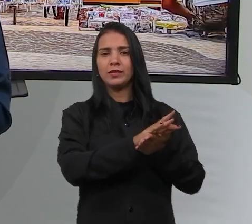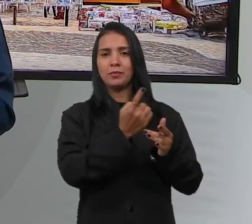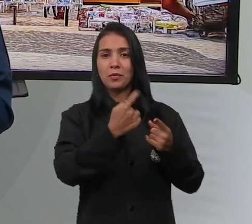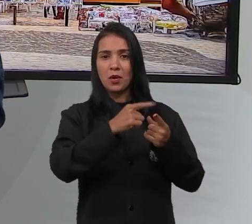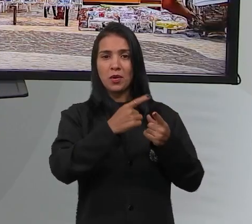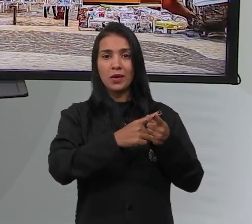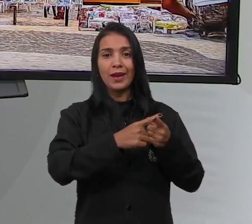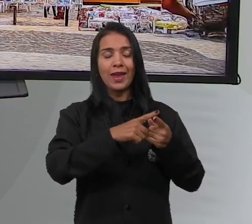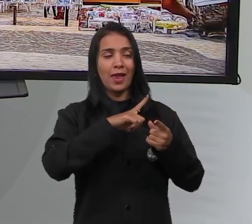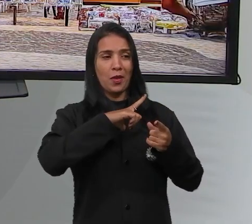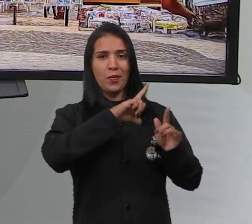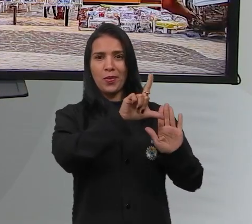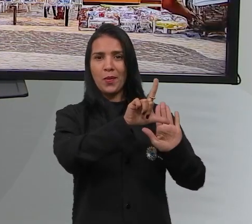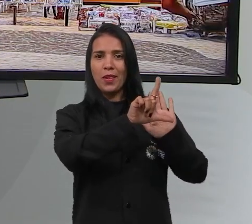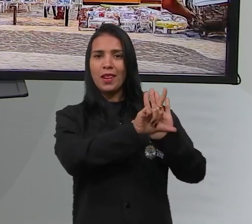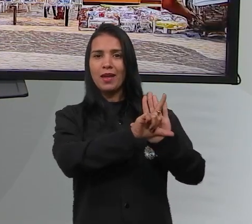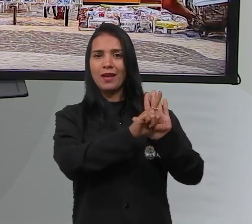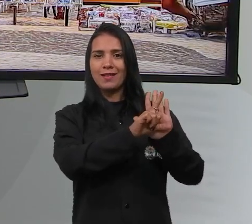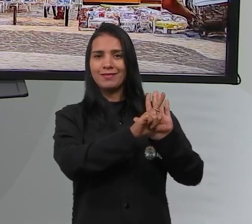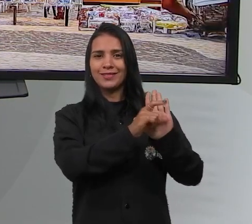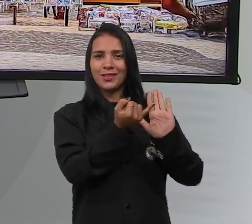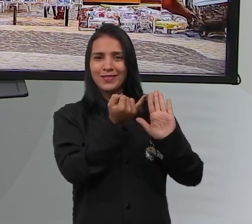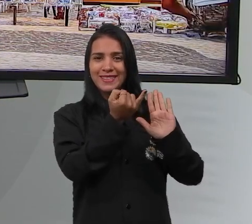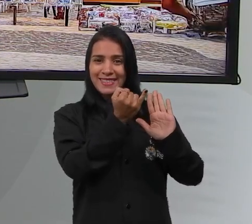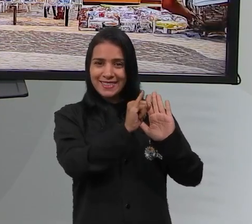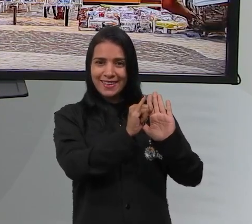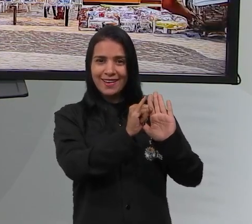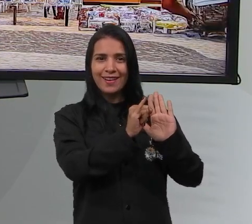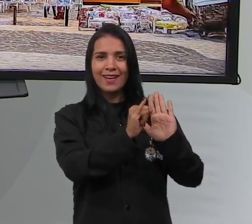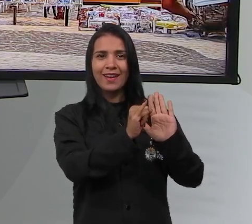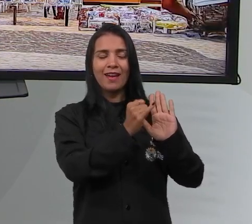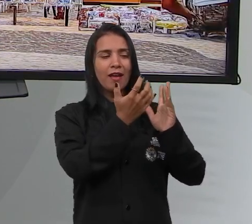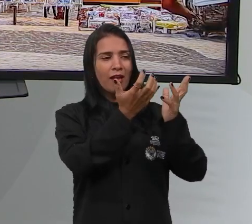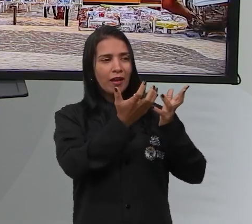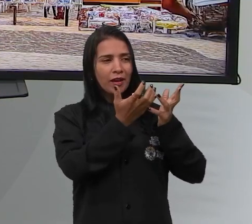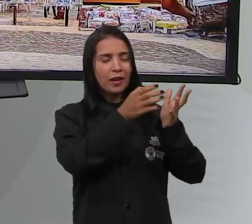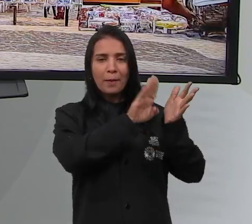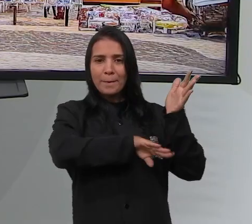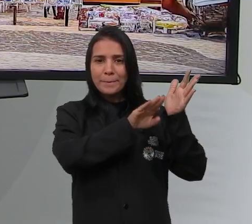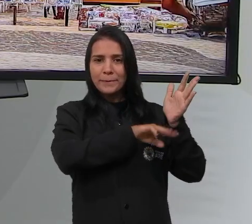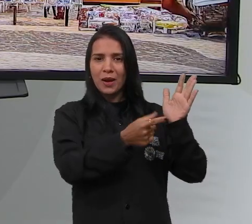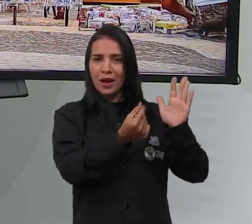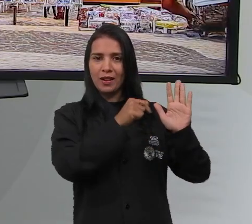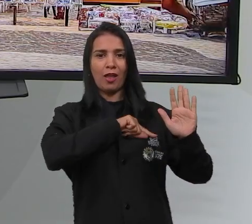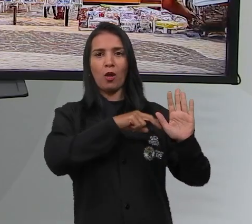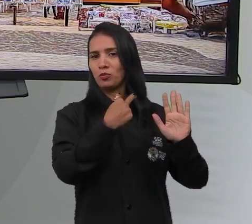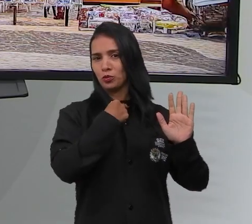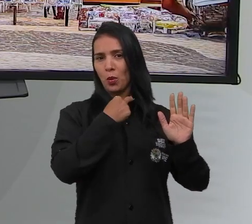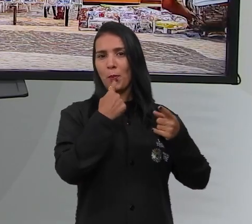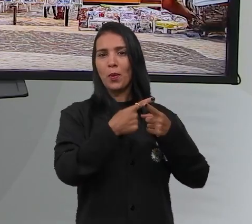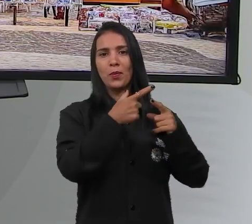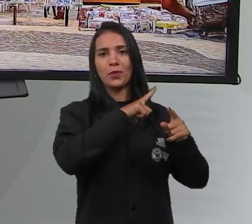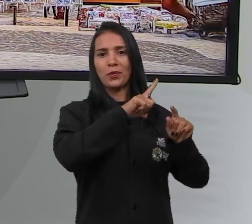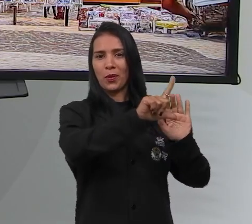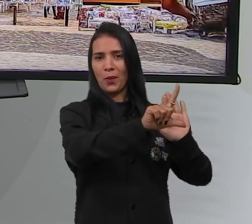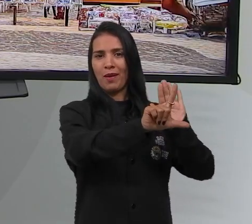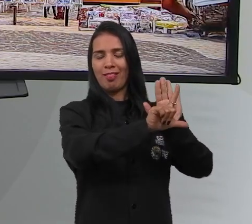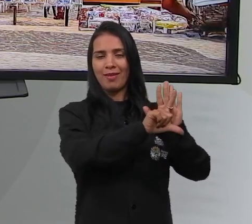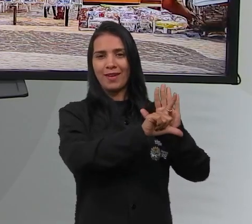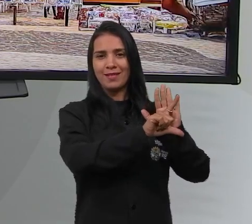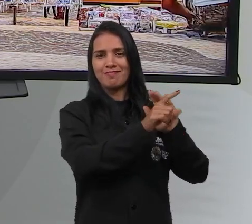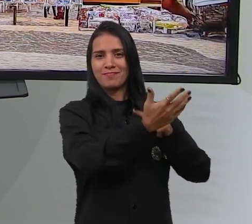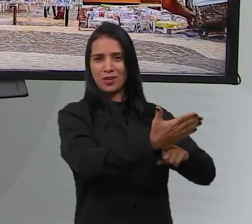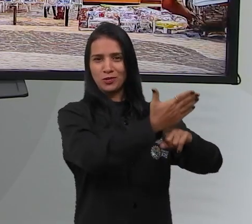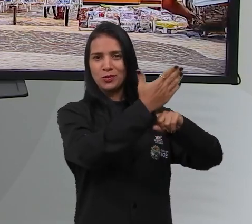devido desconto no que diz respeito no meu salário, né? Porque seria inapropriado, seria irregular a partir